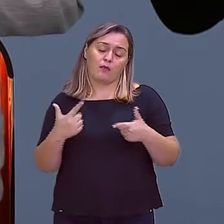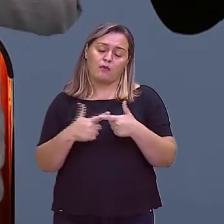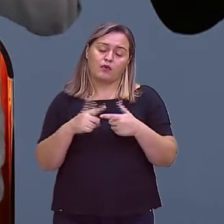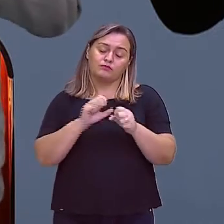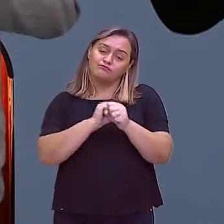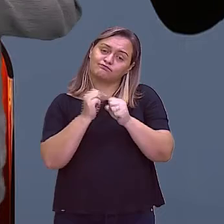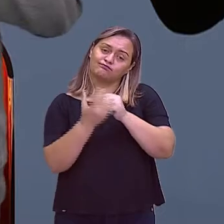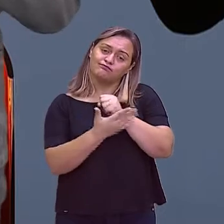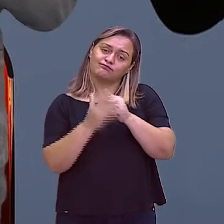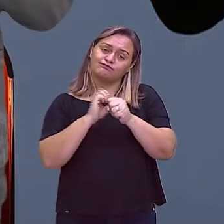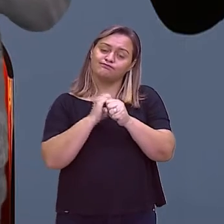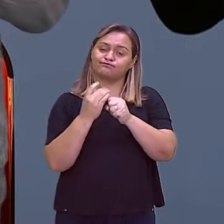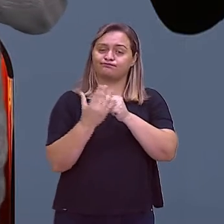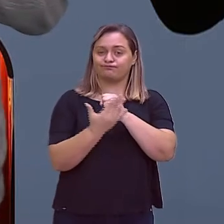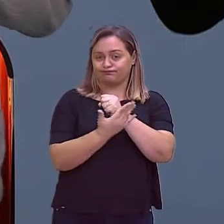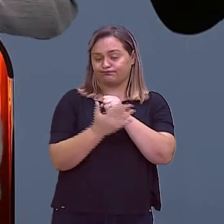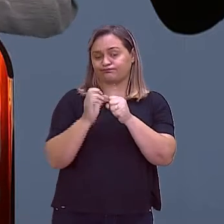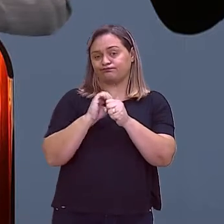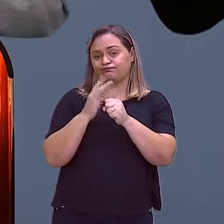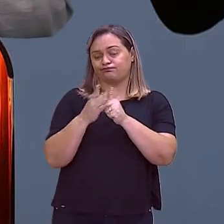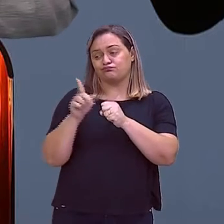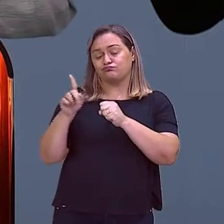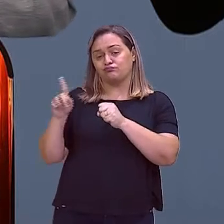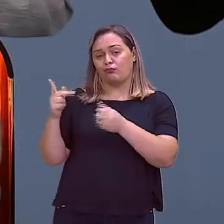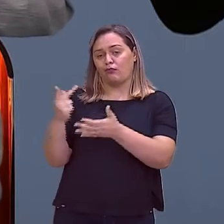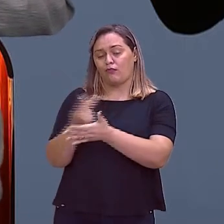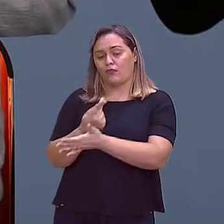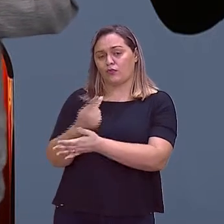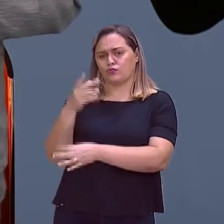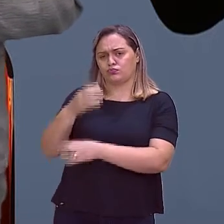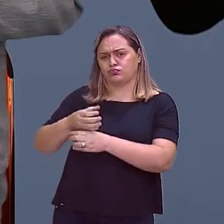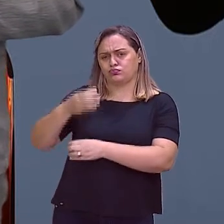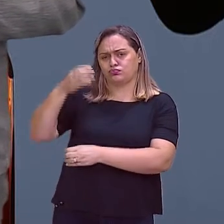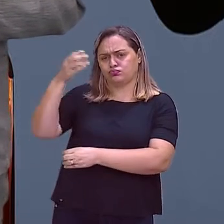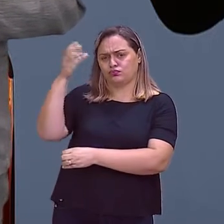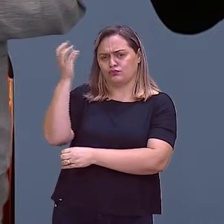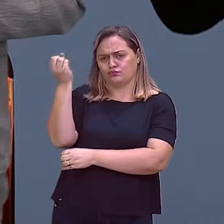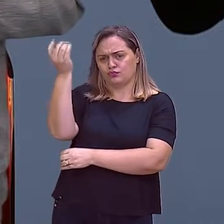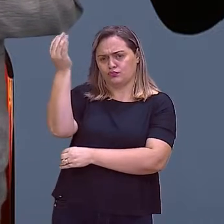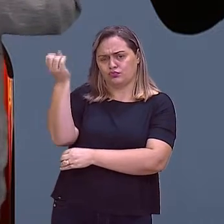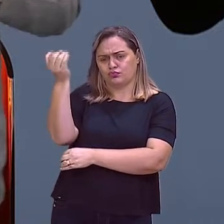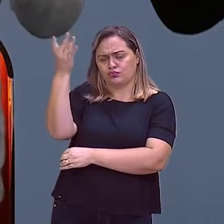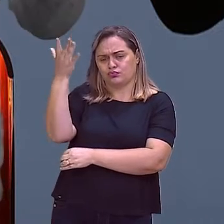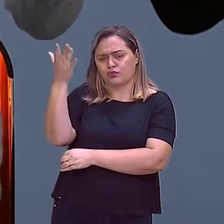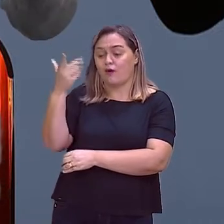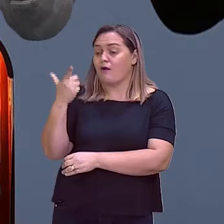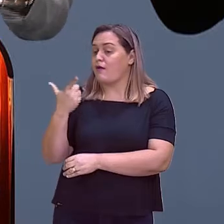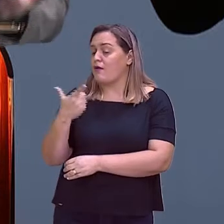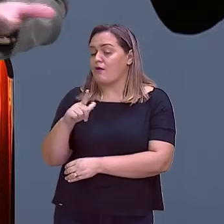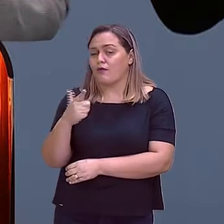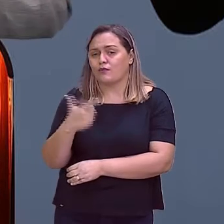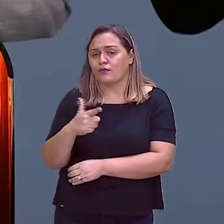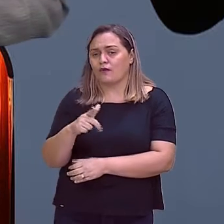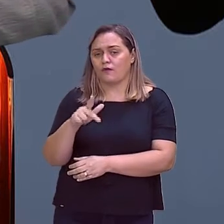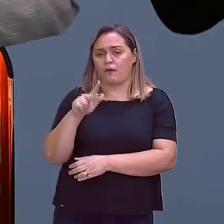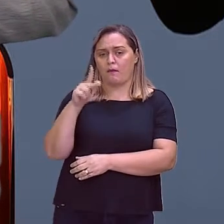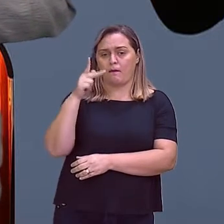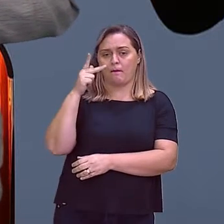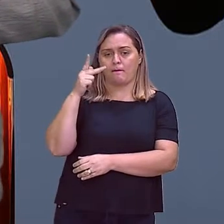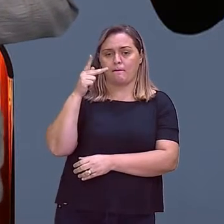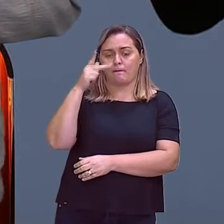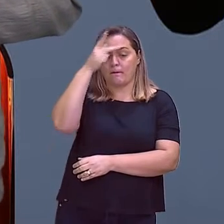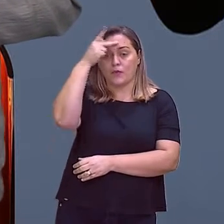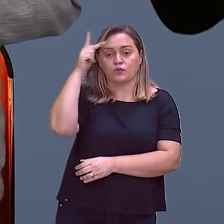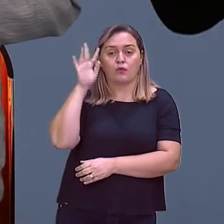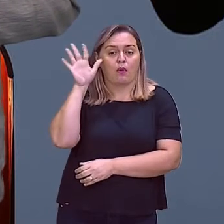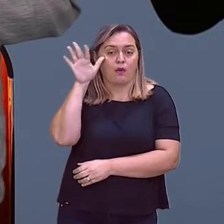Covid-19, ambas as cerimônias foram realizadas sem público. Esta foi a segunda vez na história